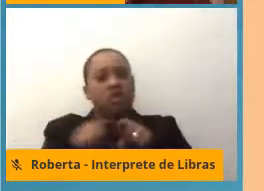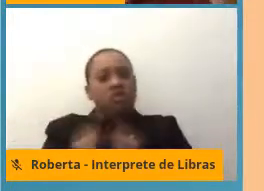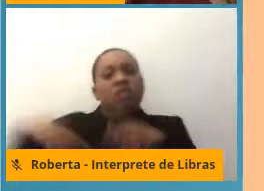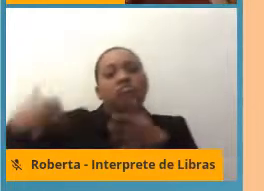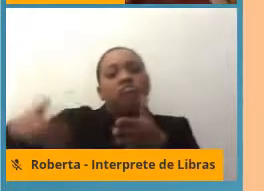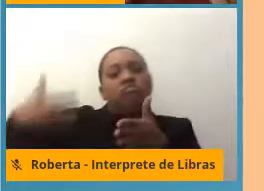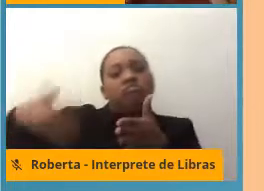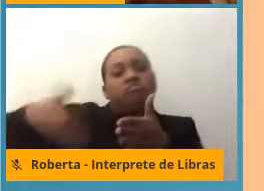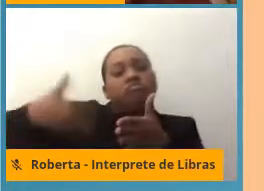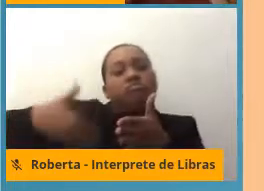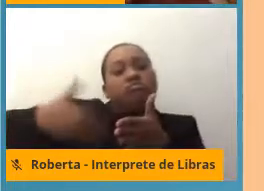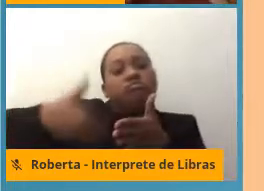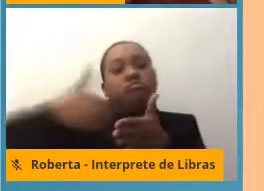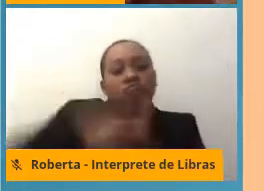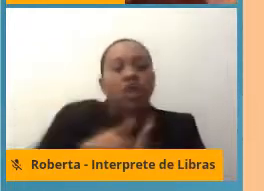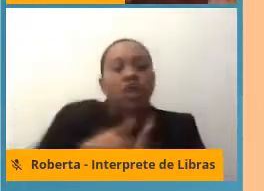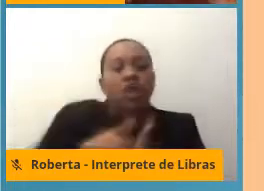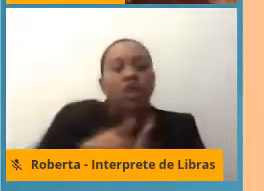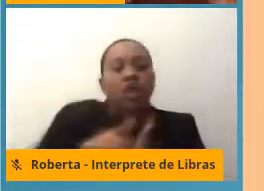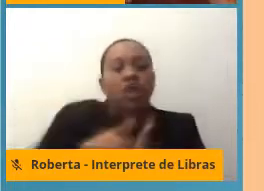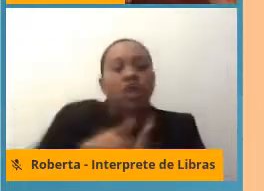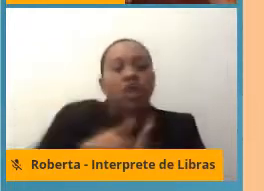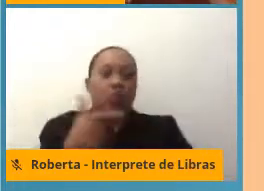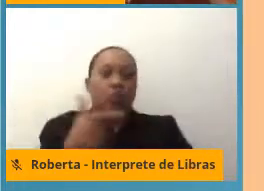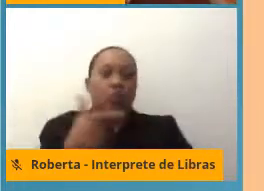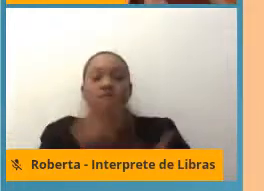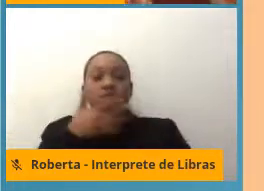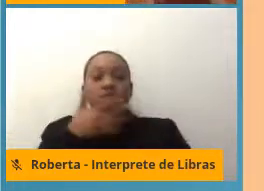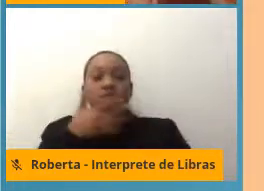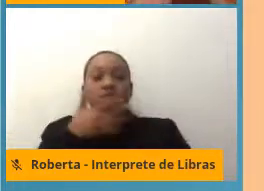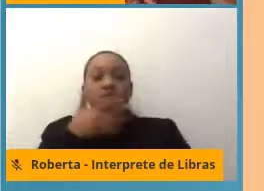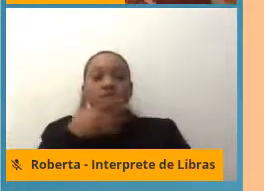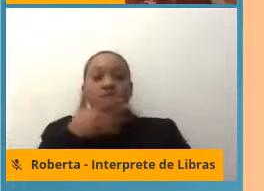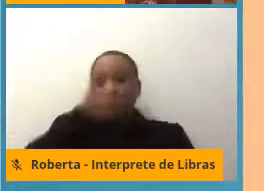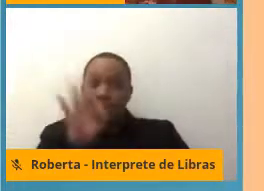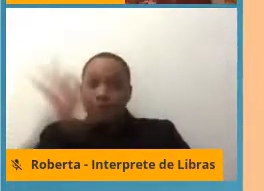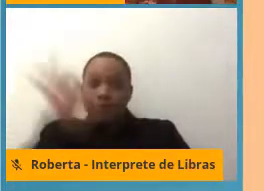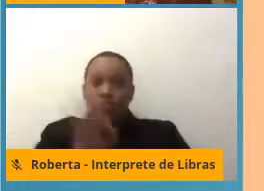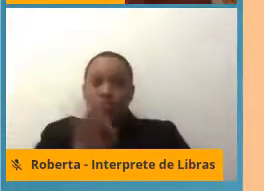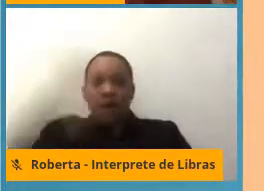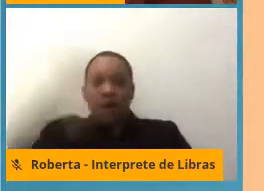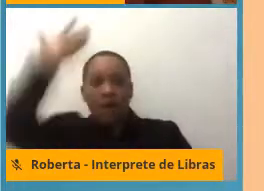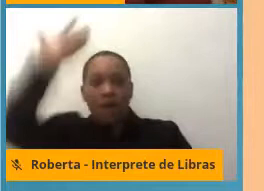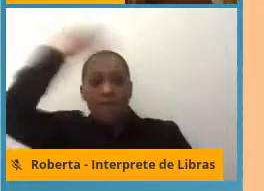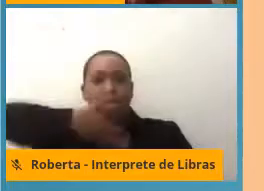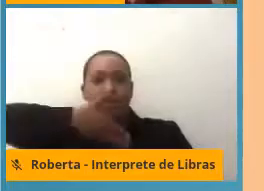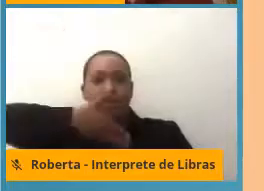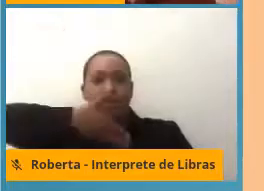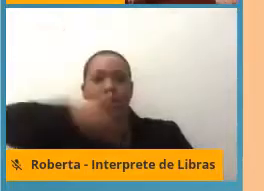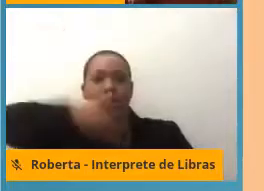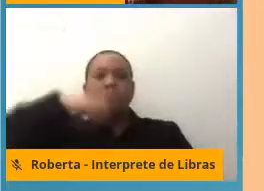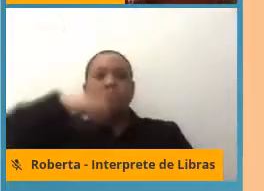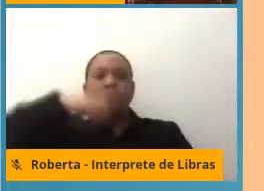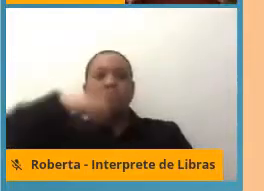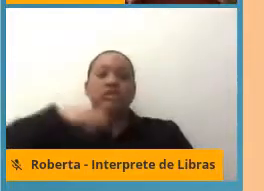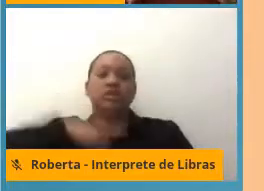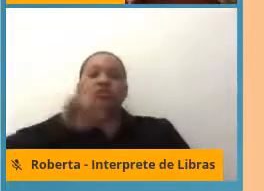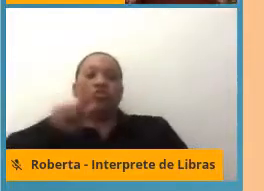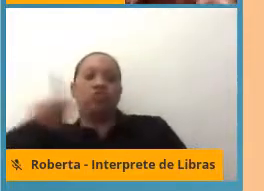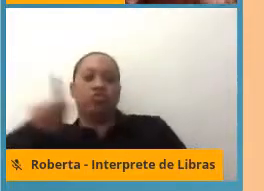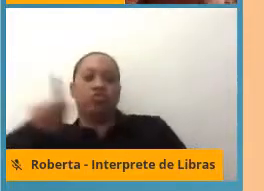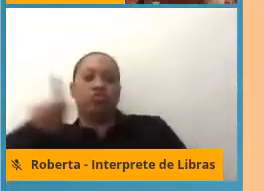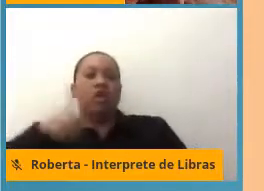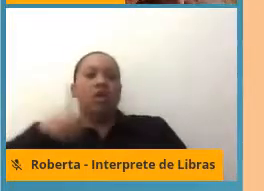dê 100% de comprovação de que você tem um IgG reagente e que você está curado, daquela...